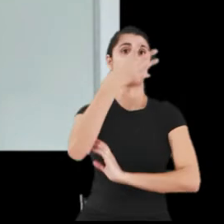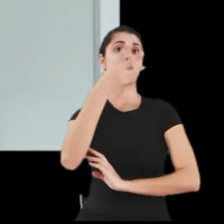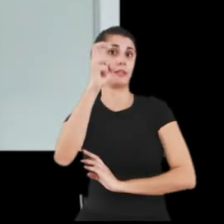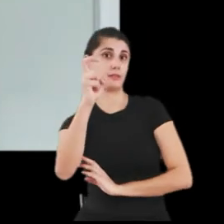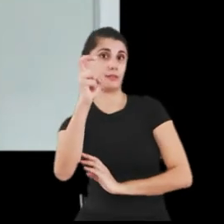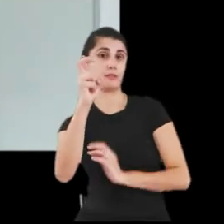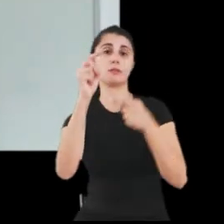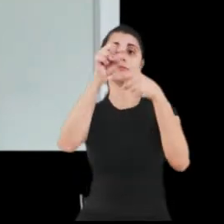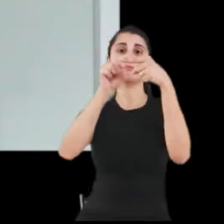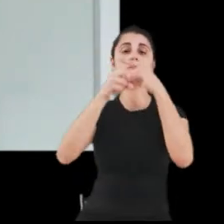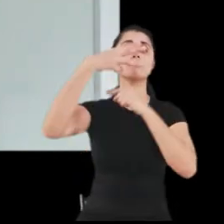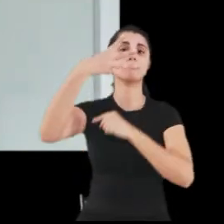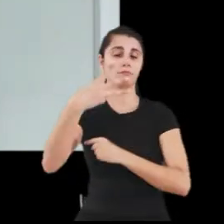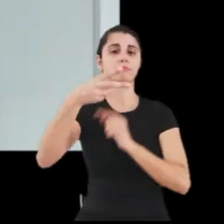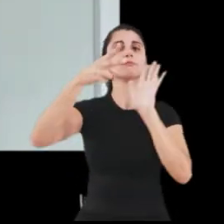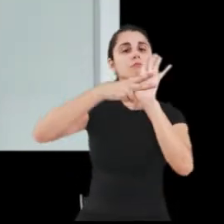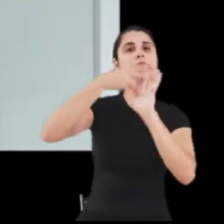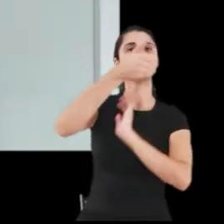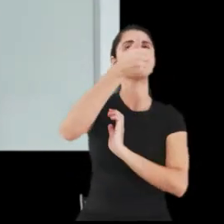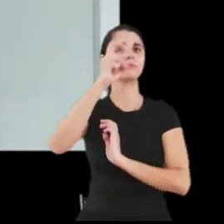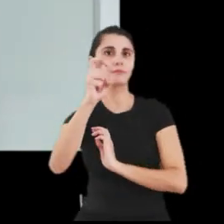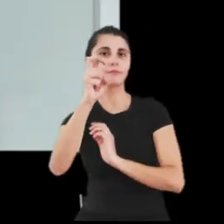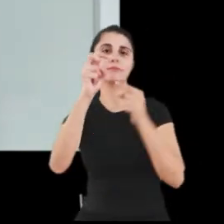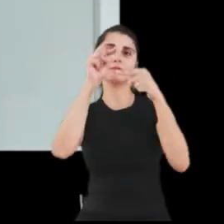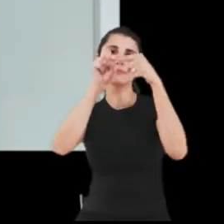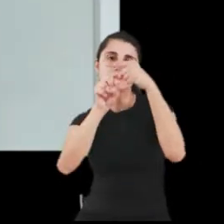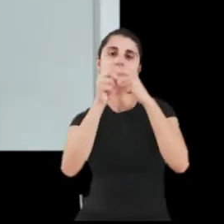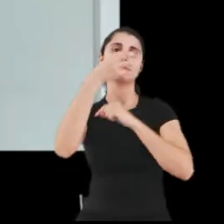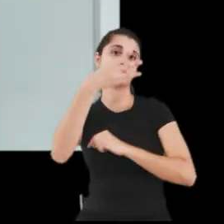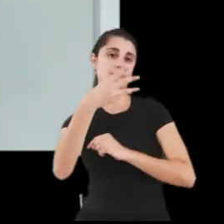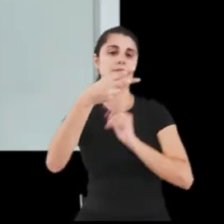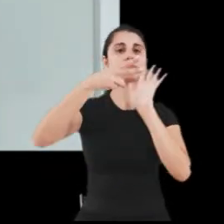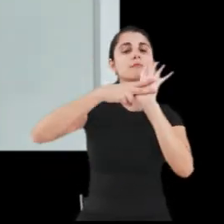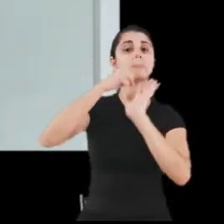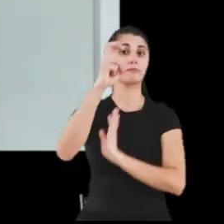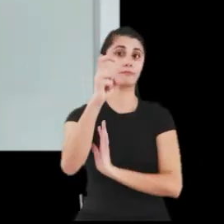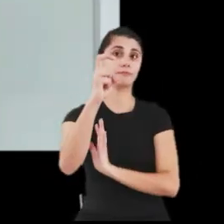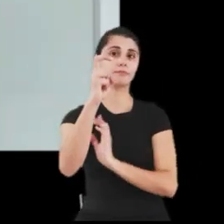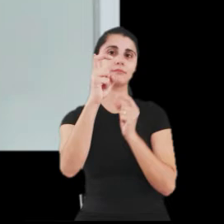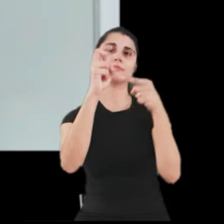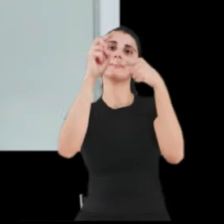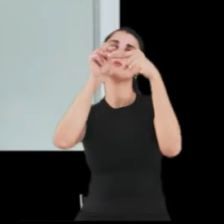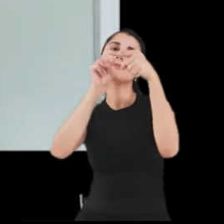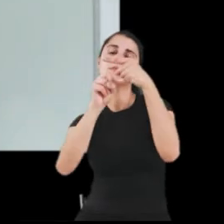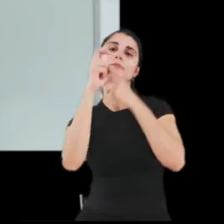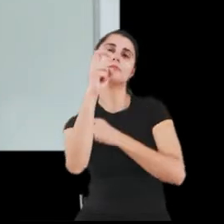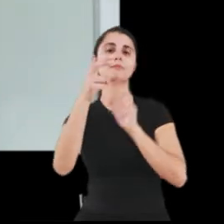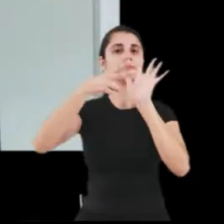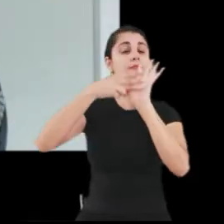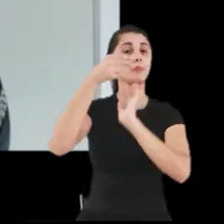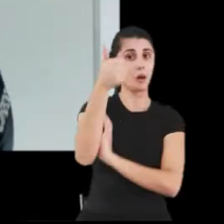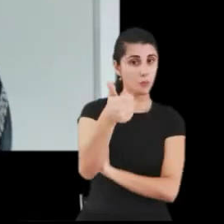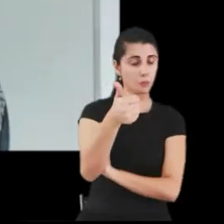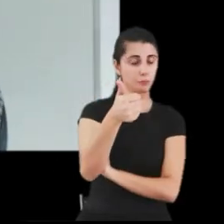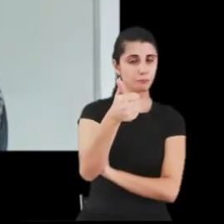45. Por 3 dá 15. Por 3 dá 5. E por 5 dá